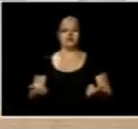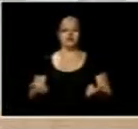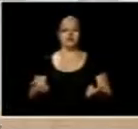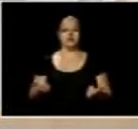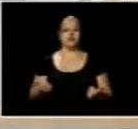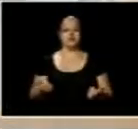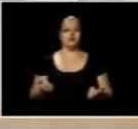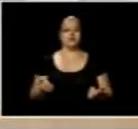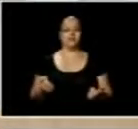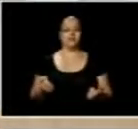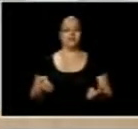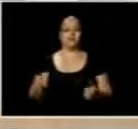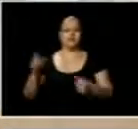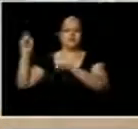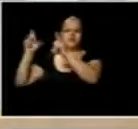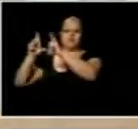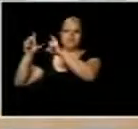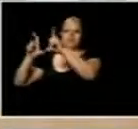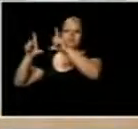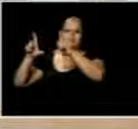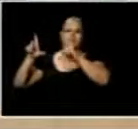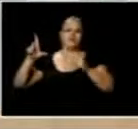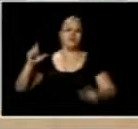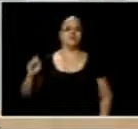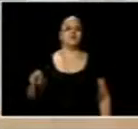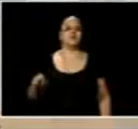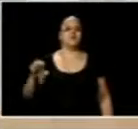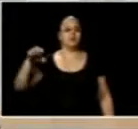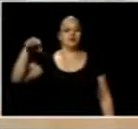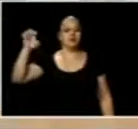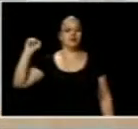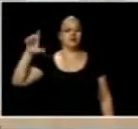ajuda aqui, outra ali. E é por isso que está esse caos hoje.